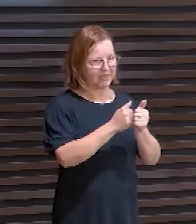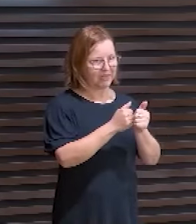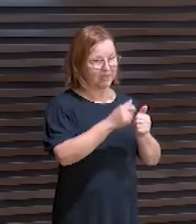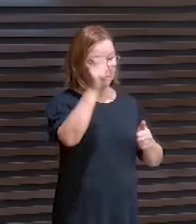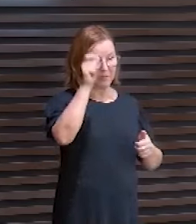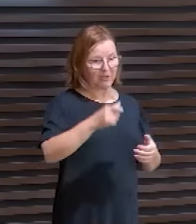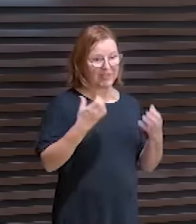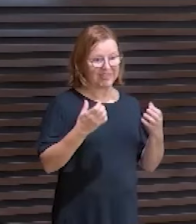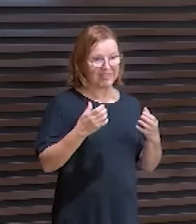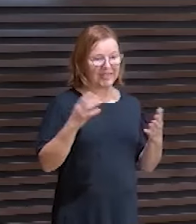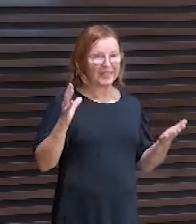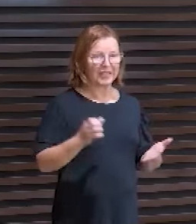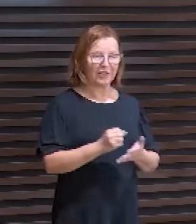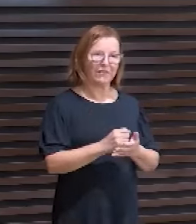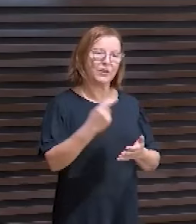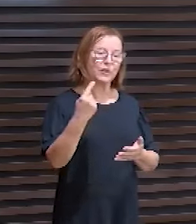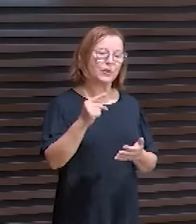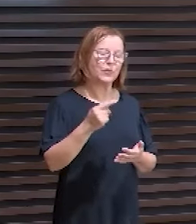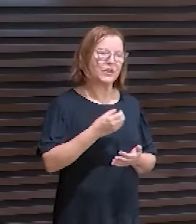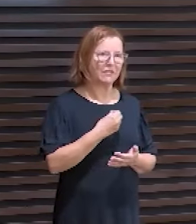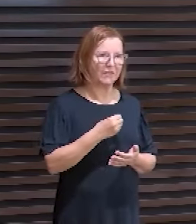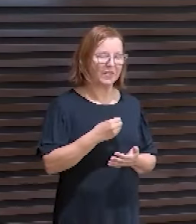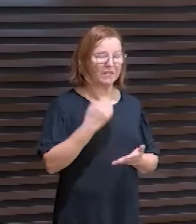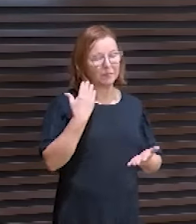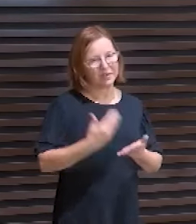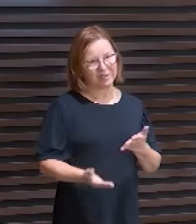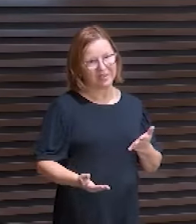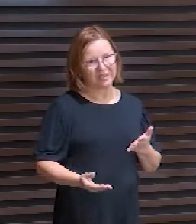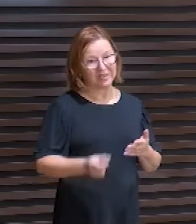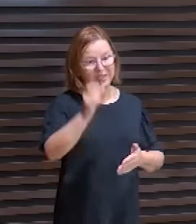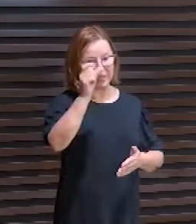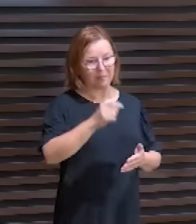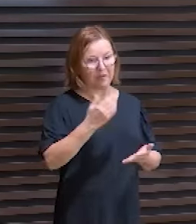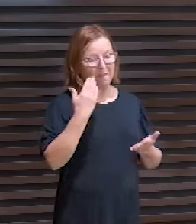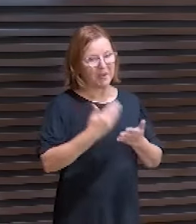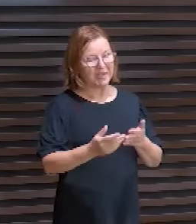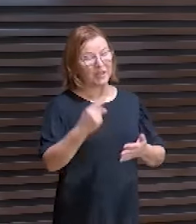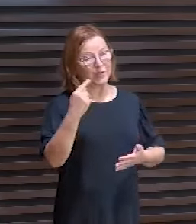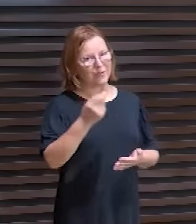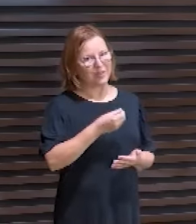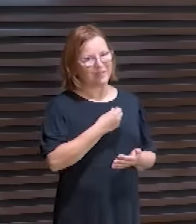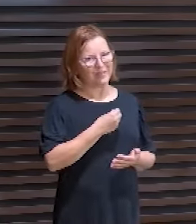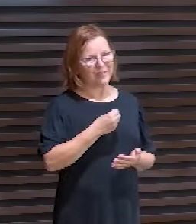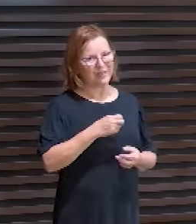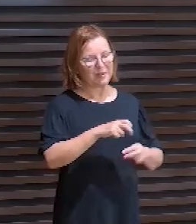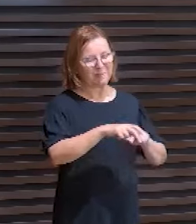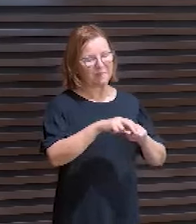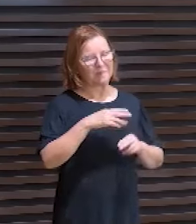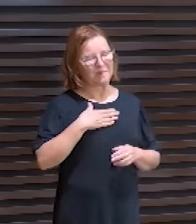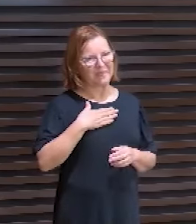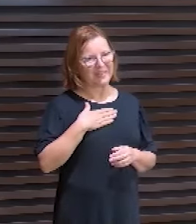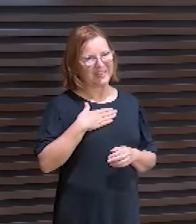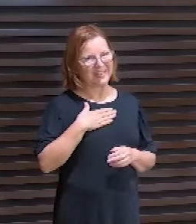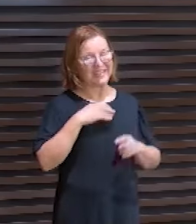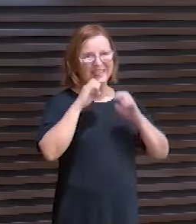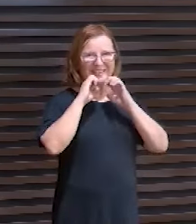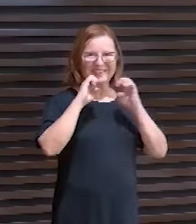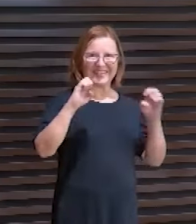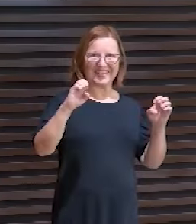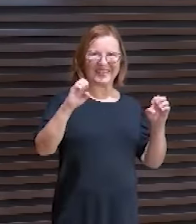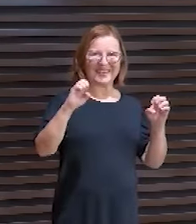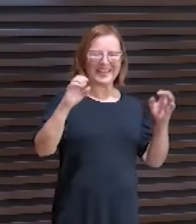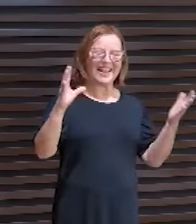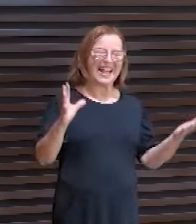vida perdê-la e quem perder a sua vida por causa de mim e do Evangelho